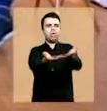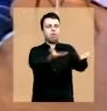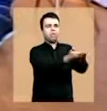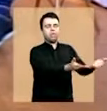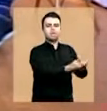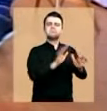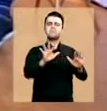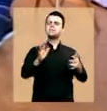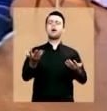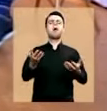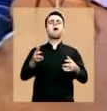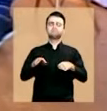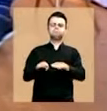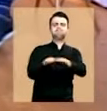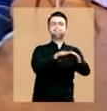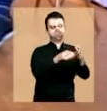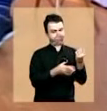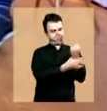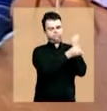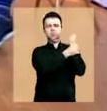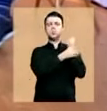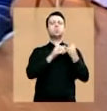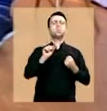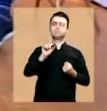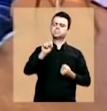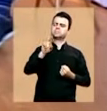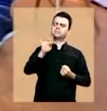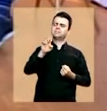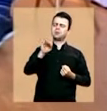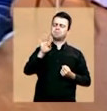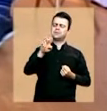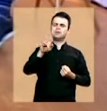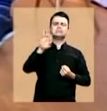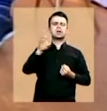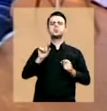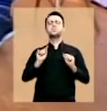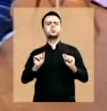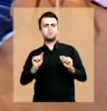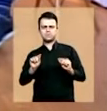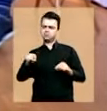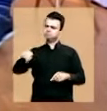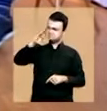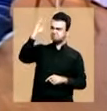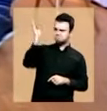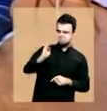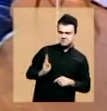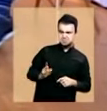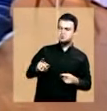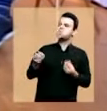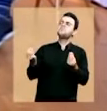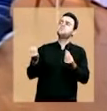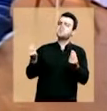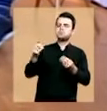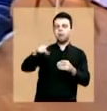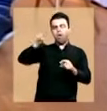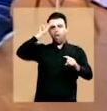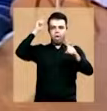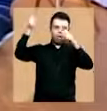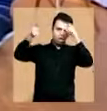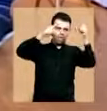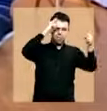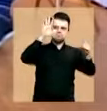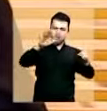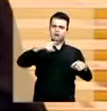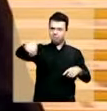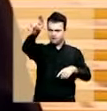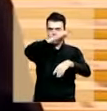chegou a hora de falar sobre sustentabilidade. Ô Rafael, no Brasil a sustentabilidade já saiu do campo das